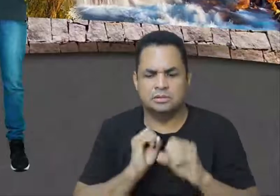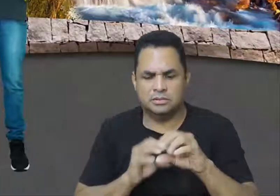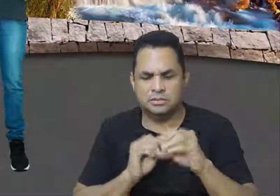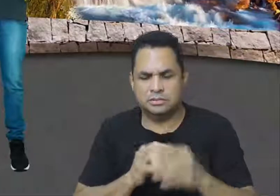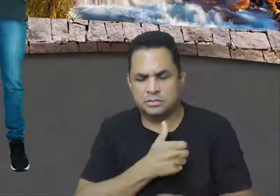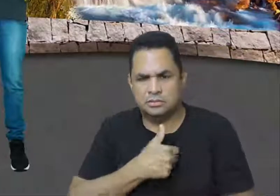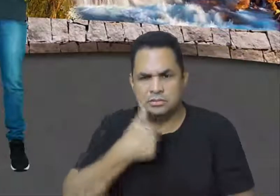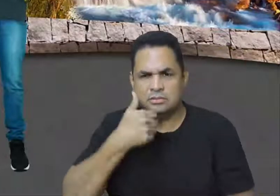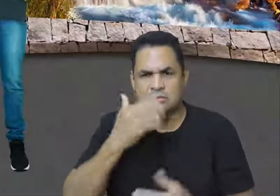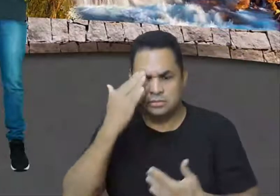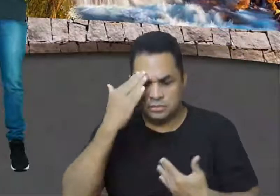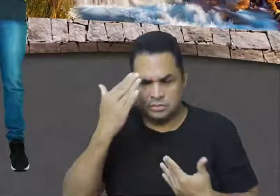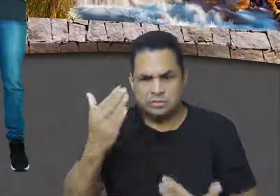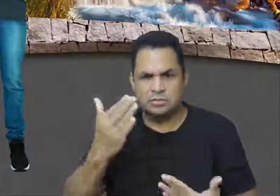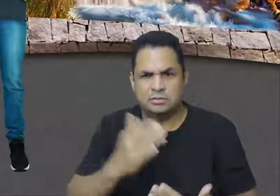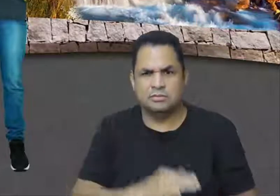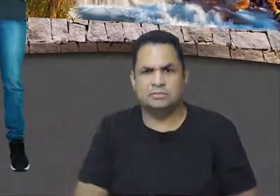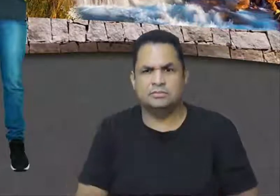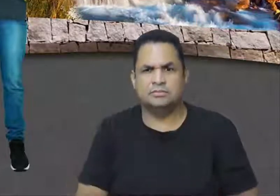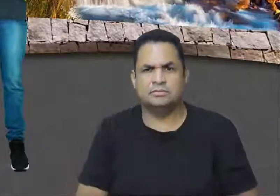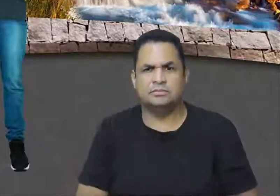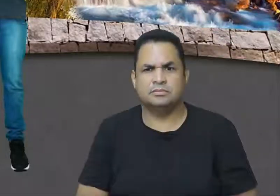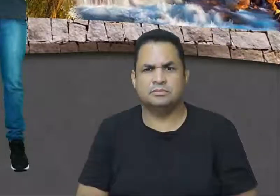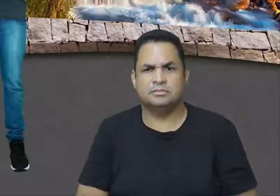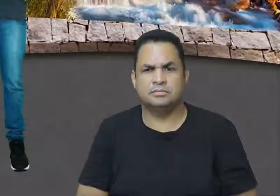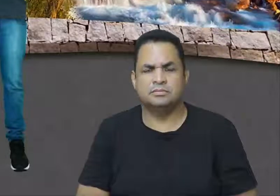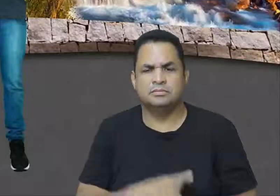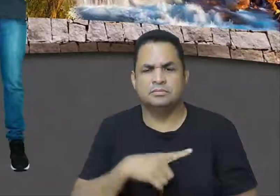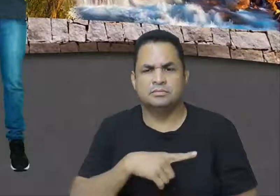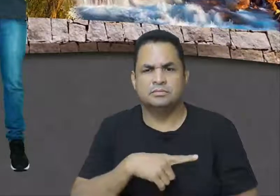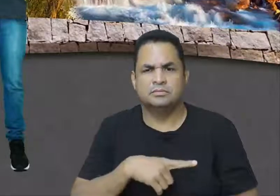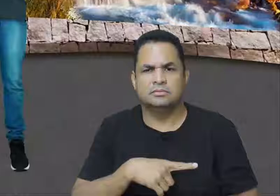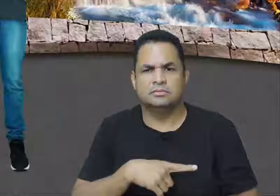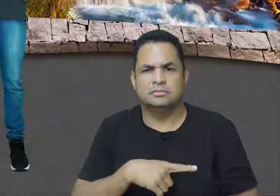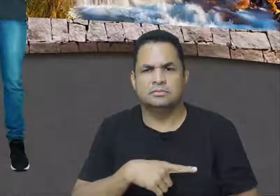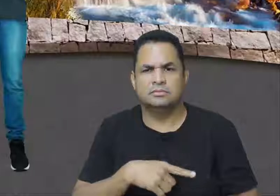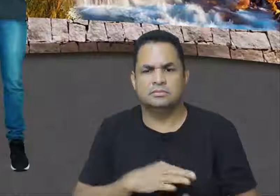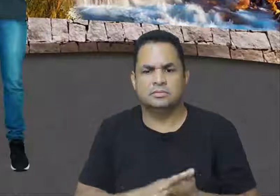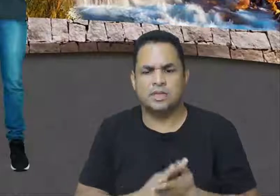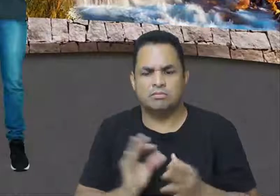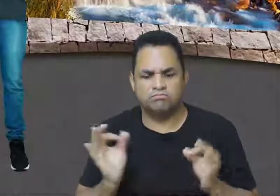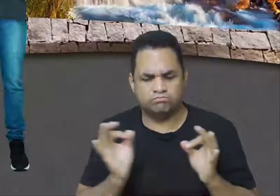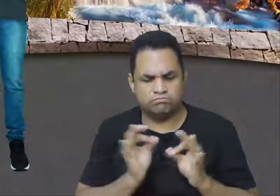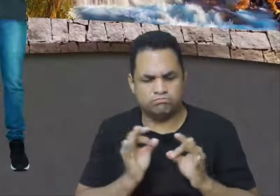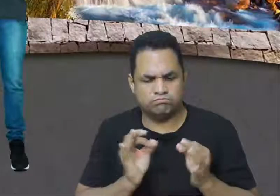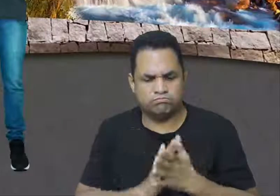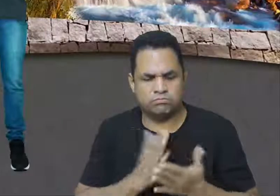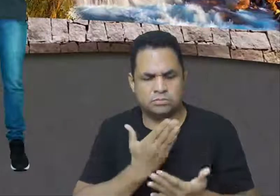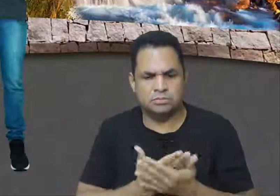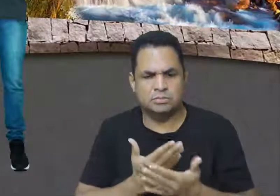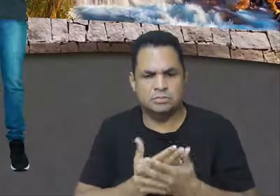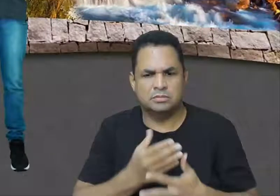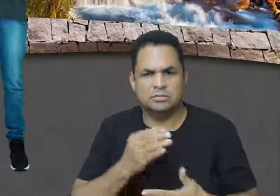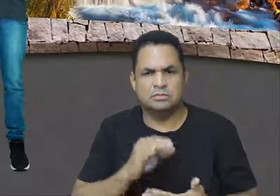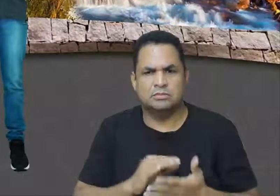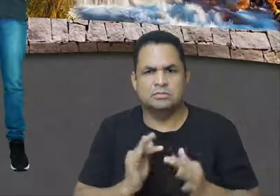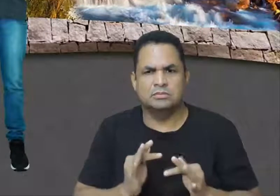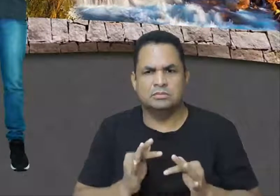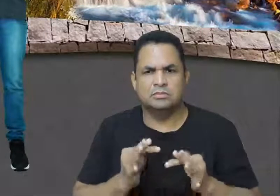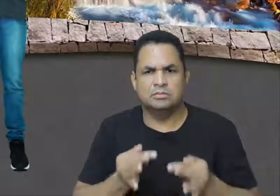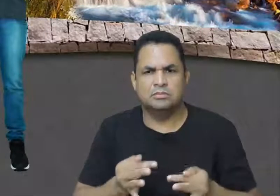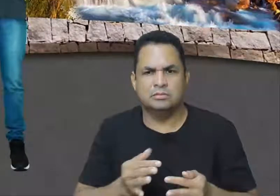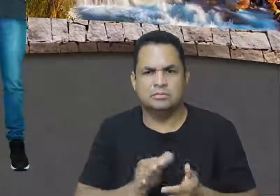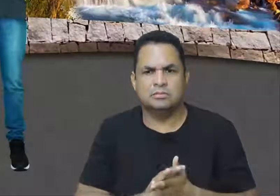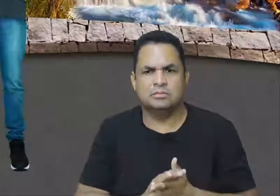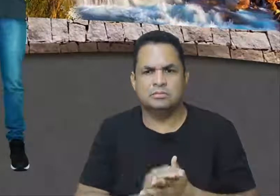melhor. Muito obrigado e que tenham ótimos estudos até aí o final